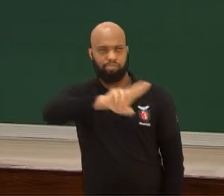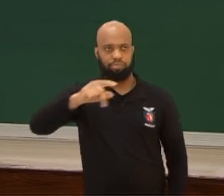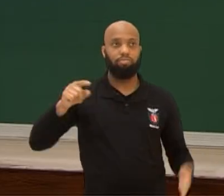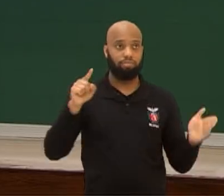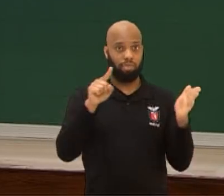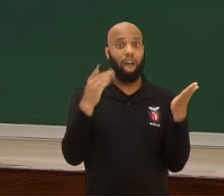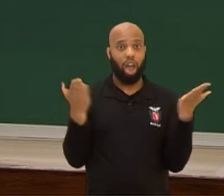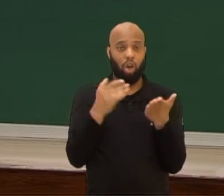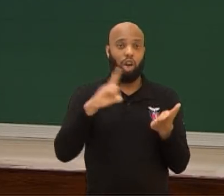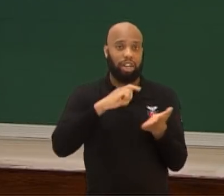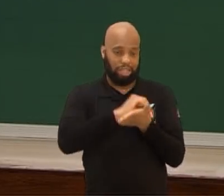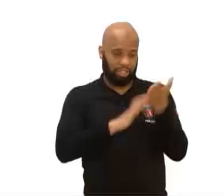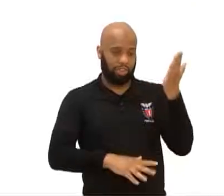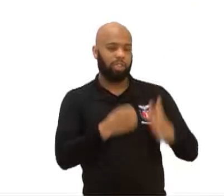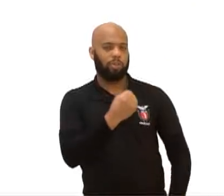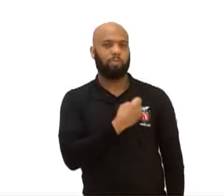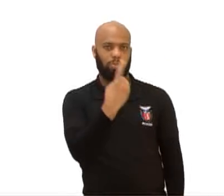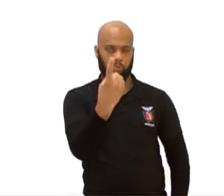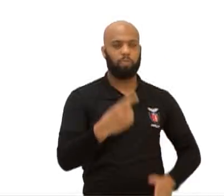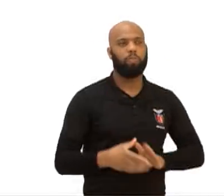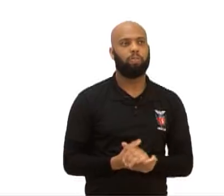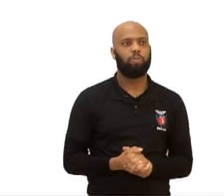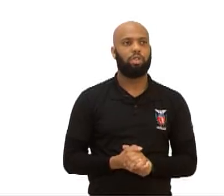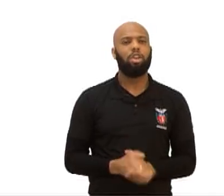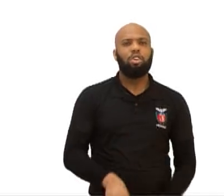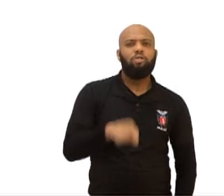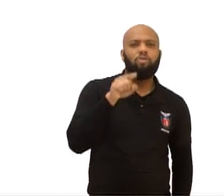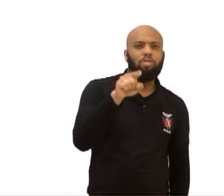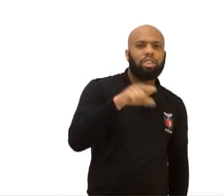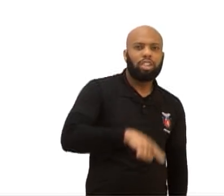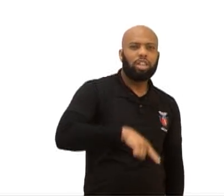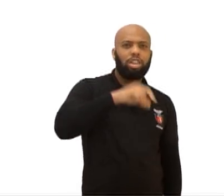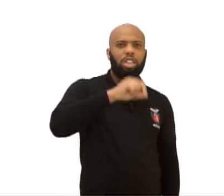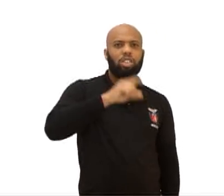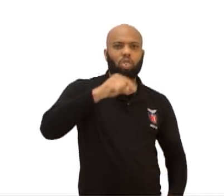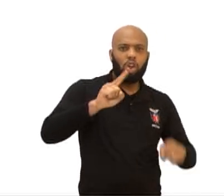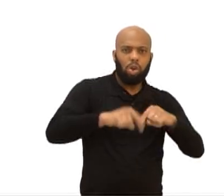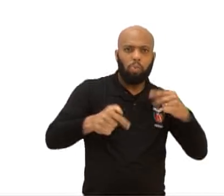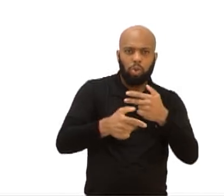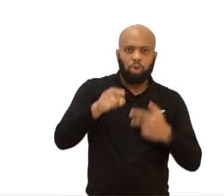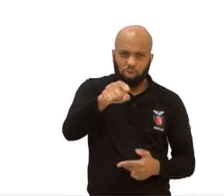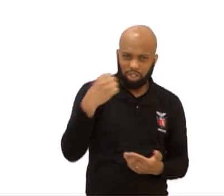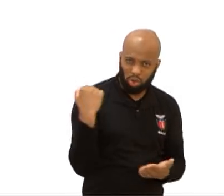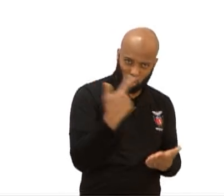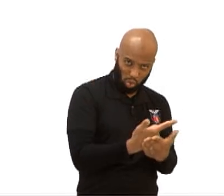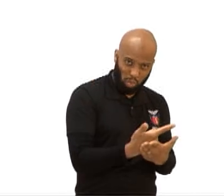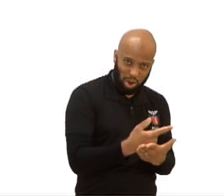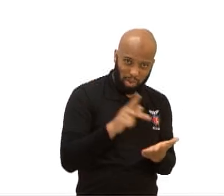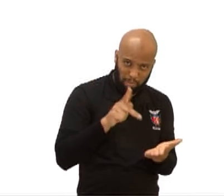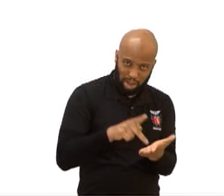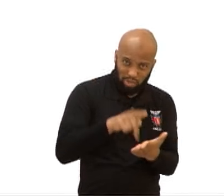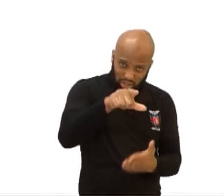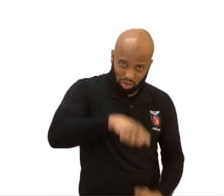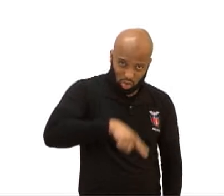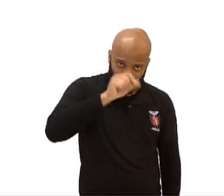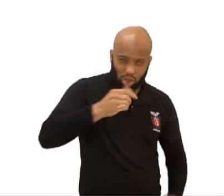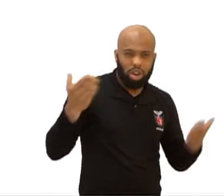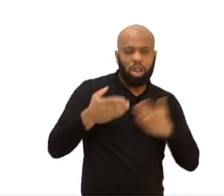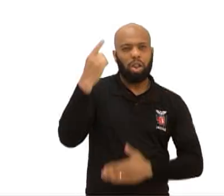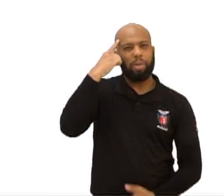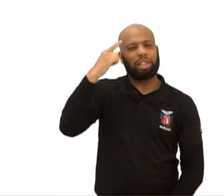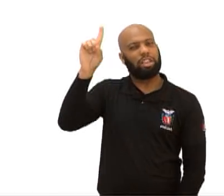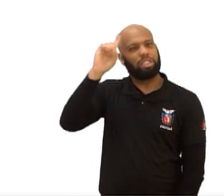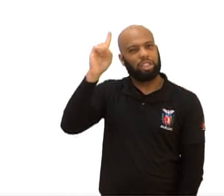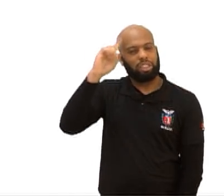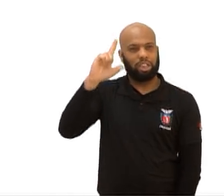Vamos para o nosso exercício de número 1? Você escolhe os produtos que você consome para a gente começar a pensar um pouquinho no nosso dia a